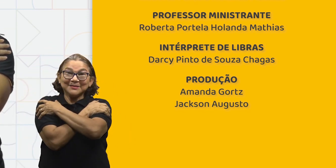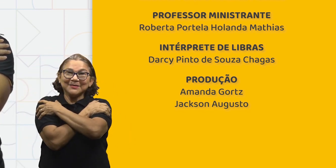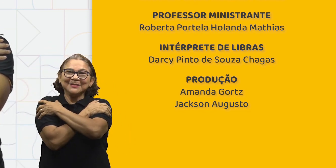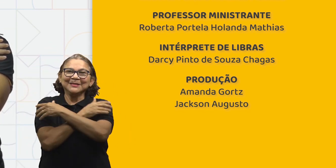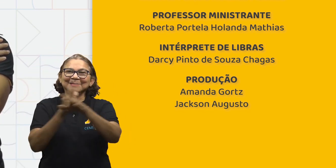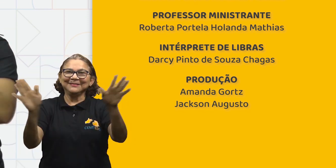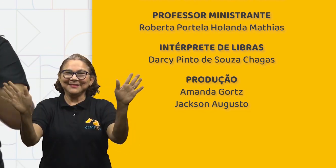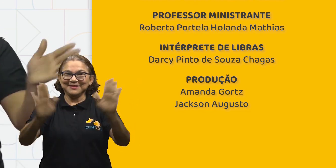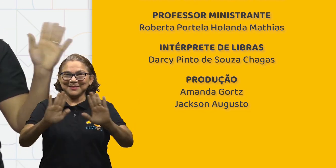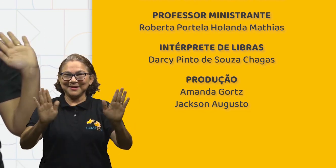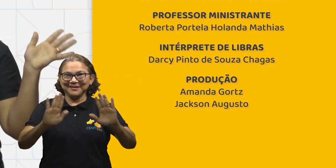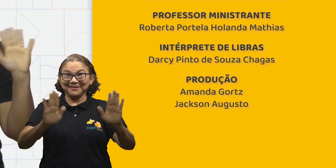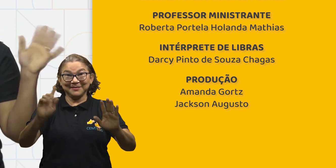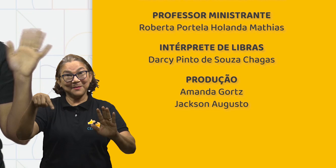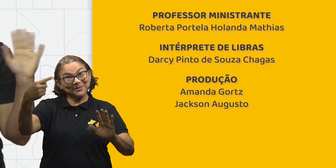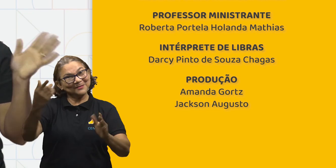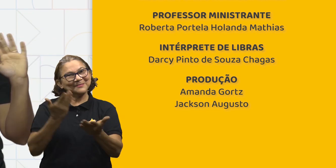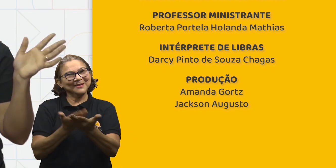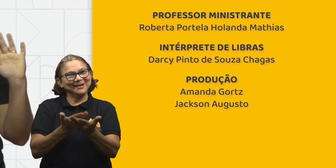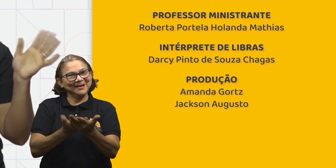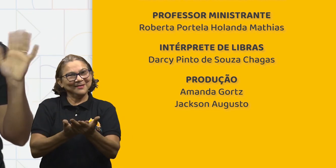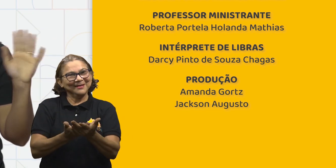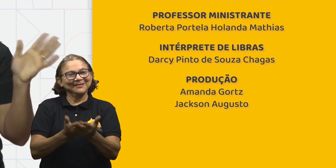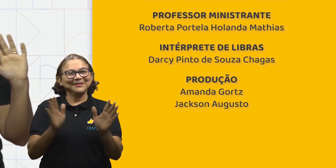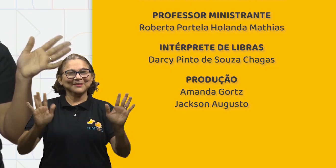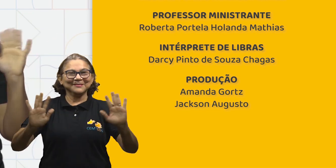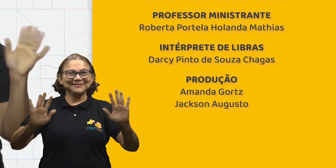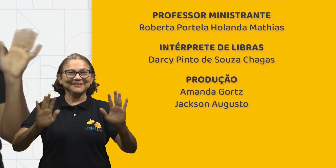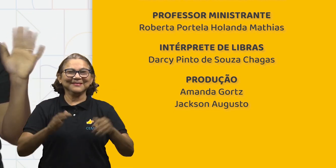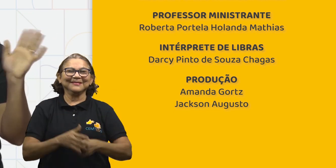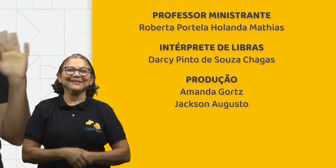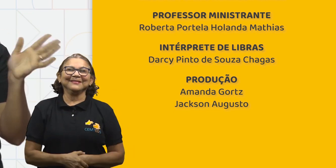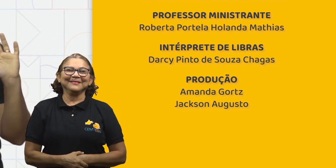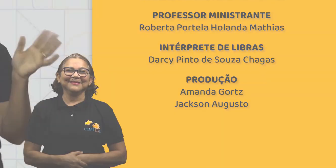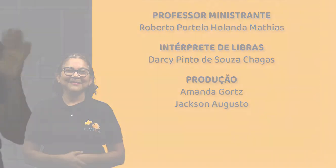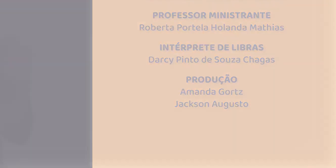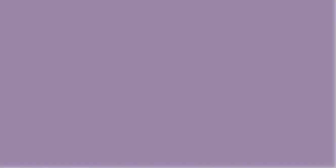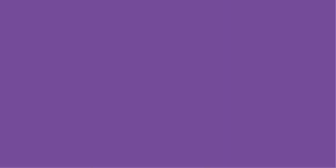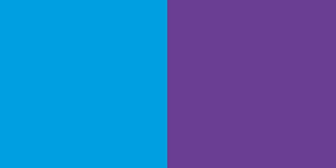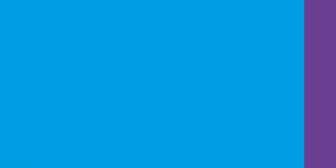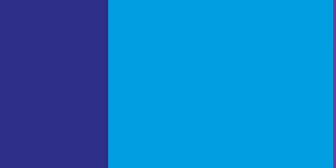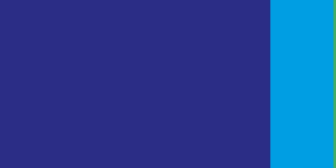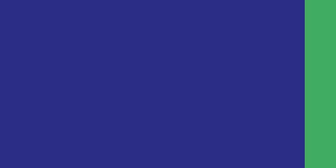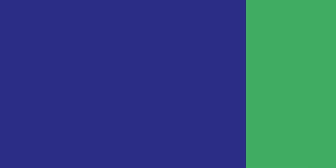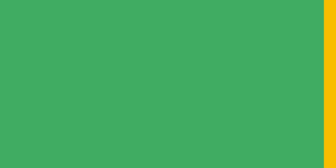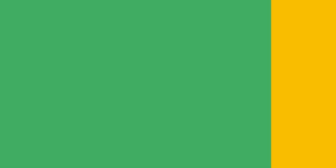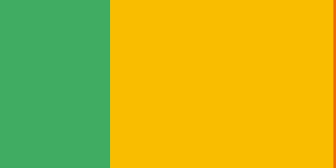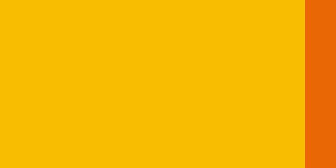grande abraço e até a nossa próxima aula. Tchau!